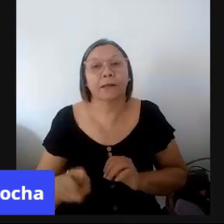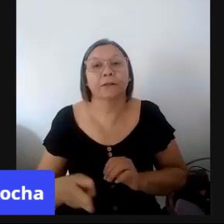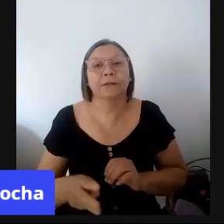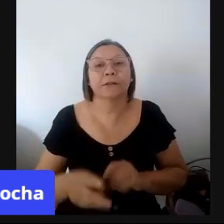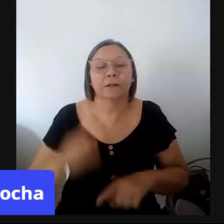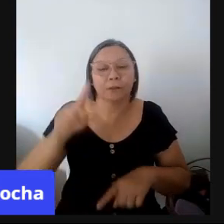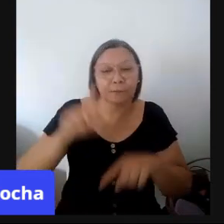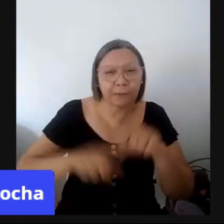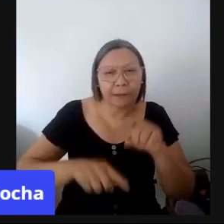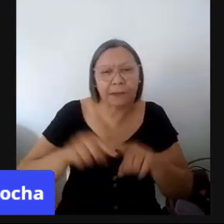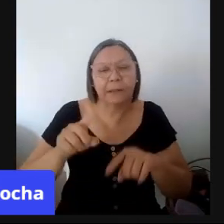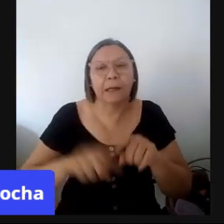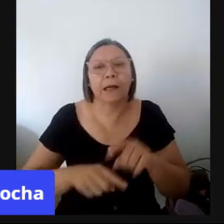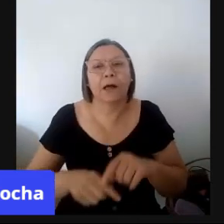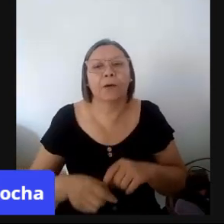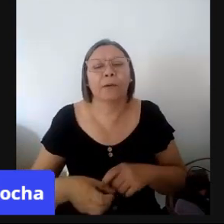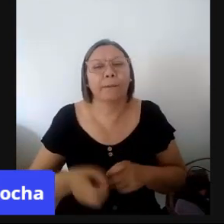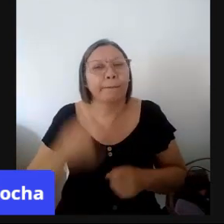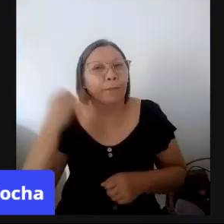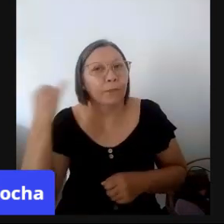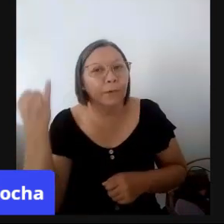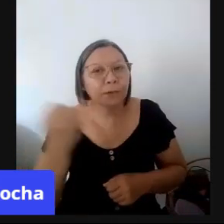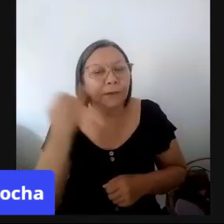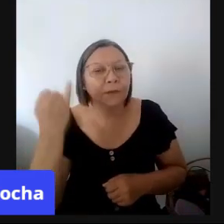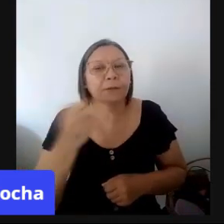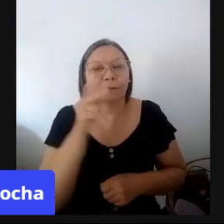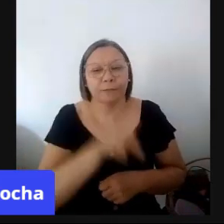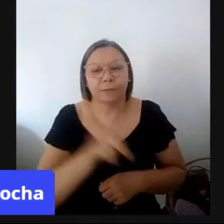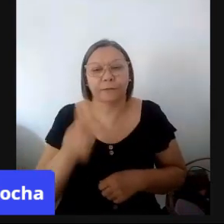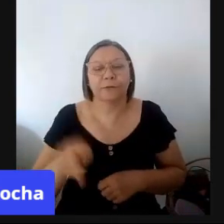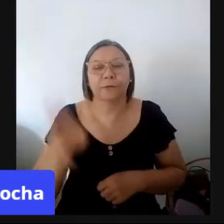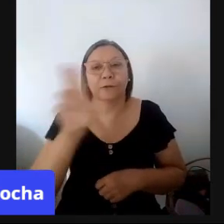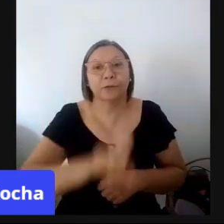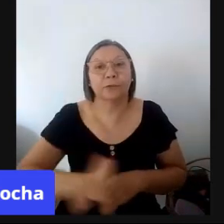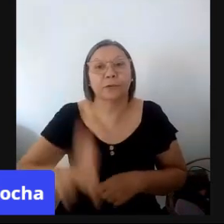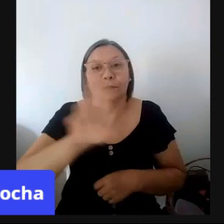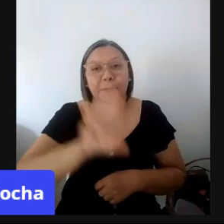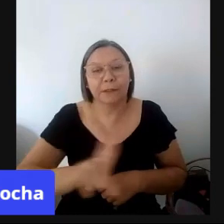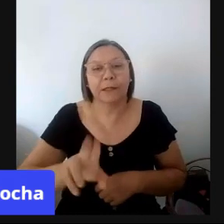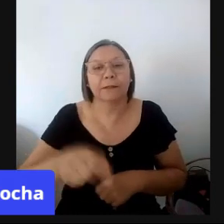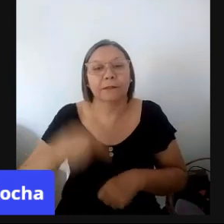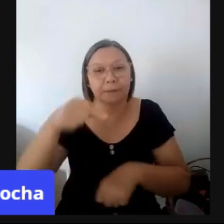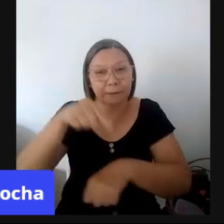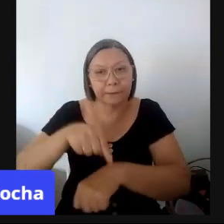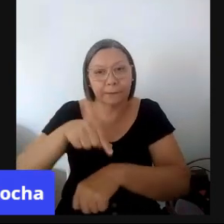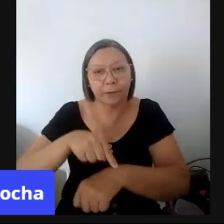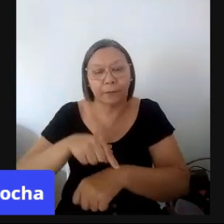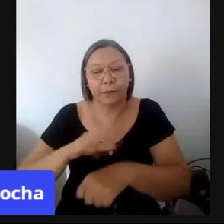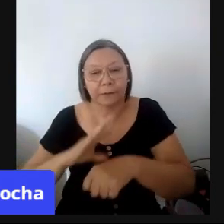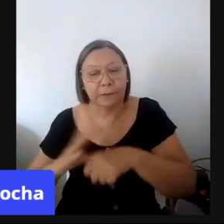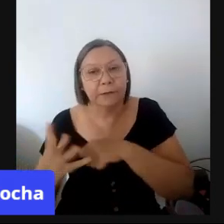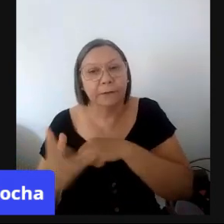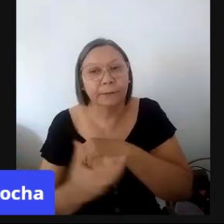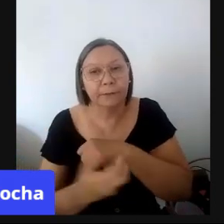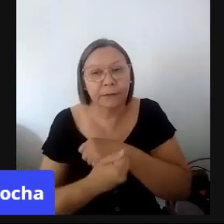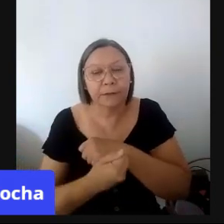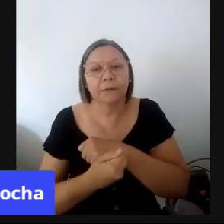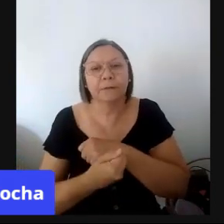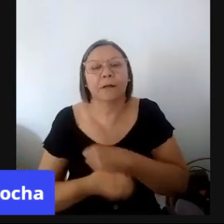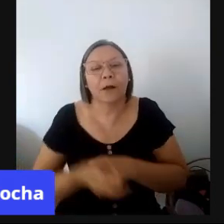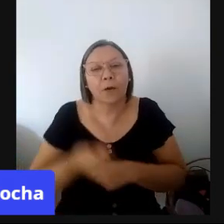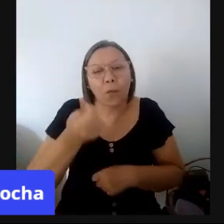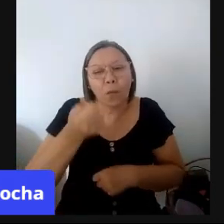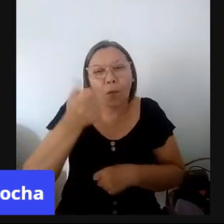usarem, principalmente neste momento de pandemia. Estamos encaminhando para o final da nossa formação,